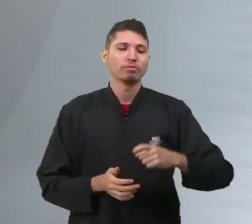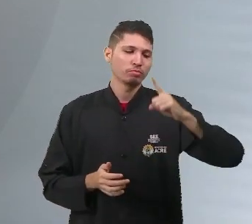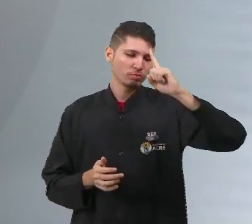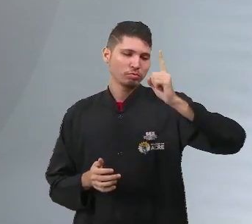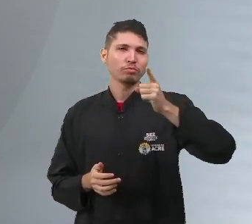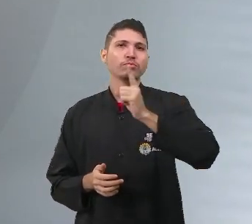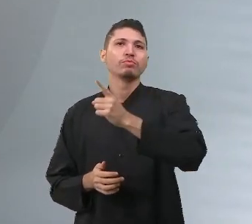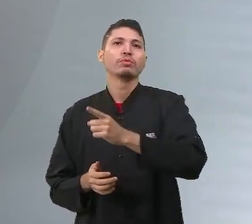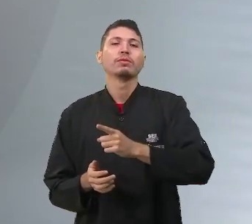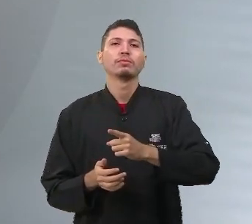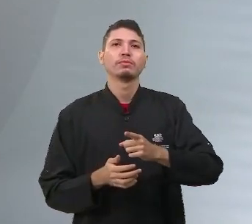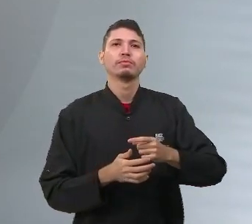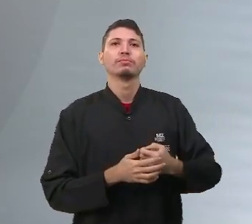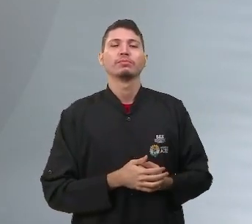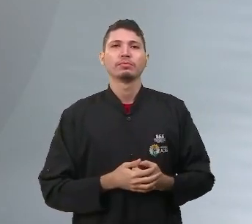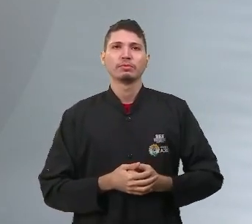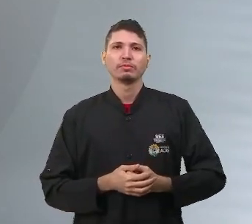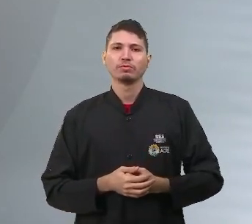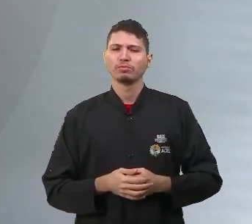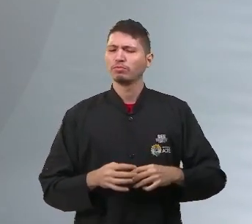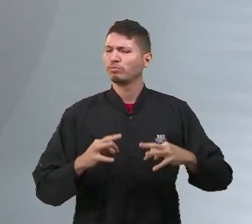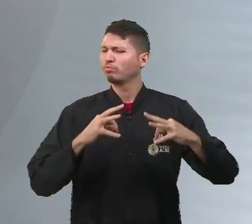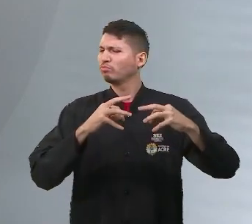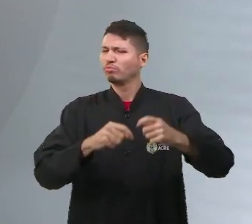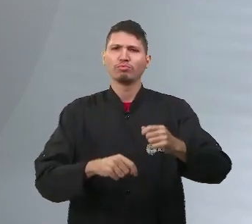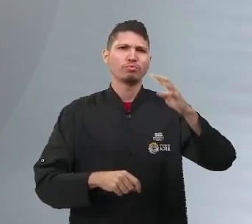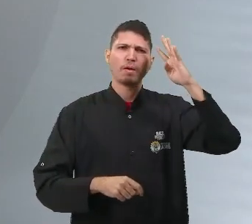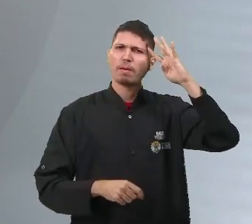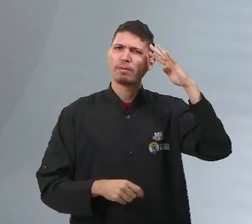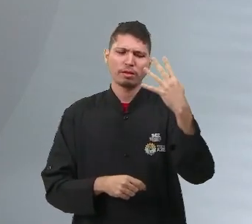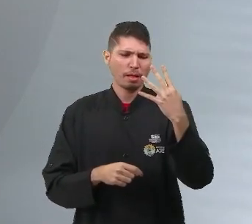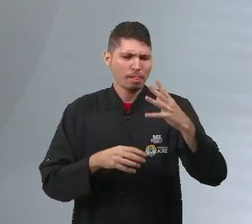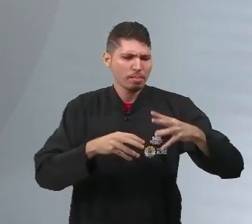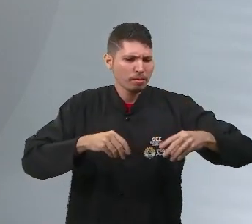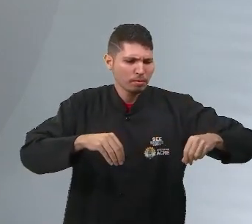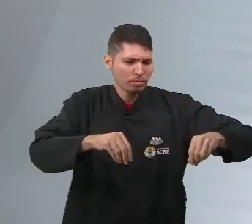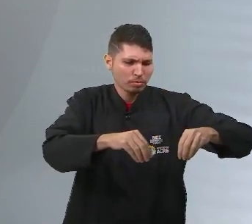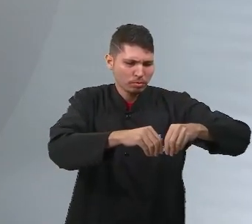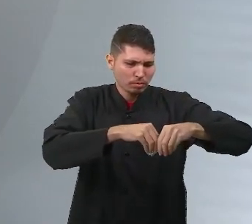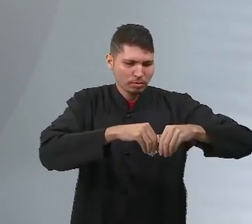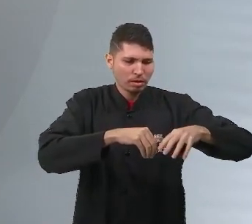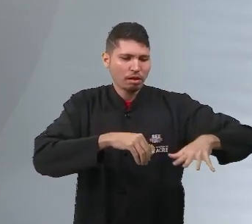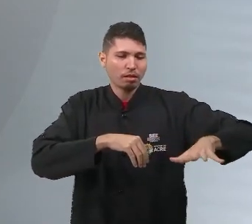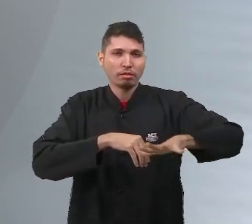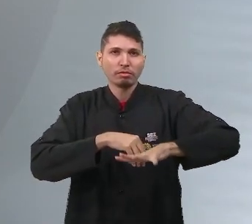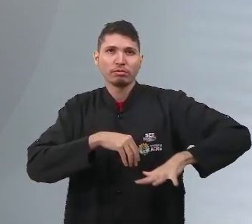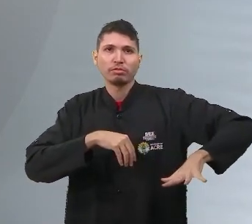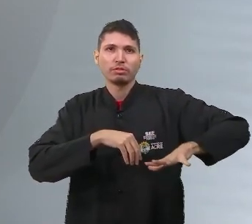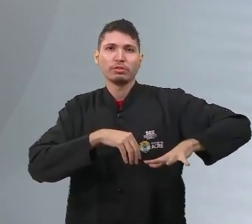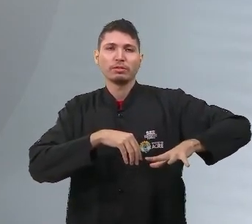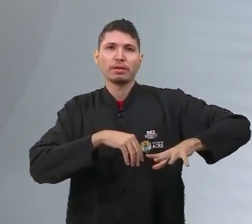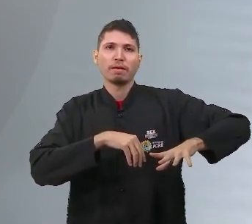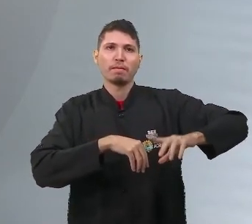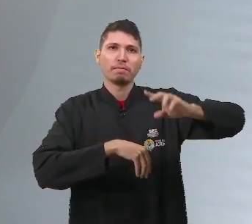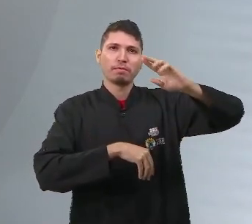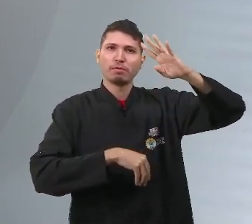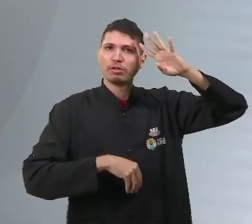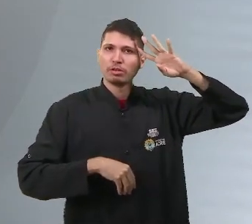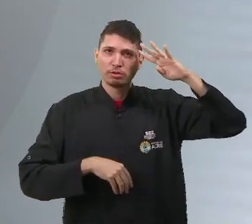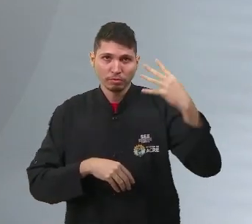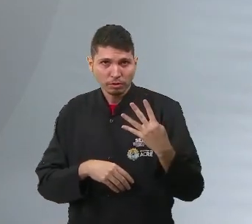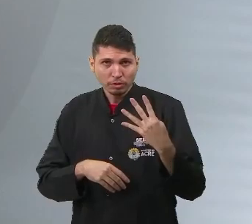sociedade. Então, todas as decisões tomadas naquele território seriam tomadas por esse rei. Então, o povo não